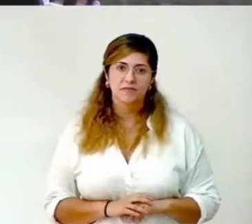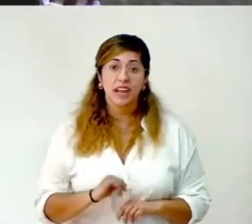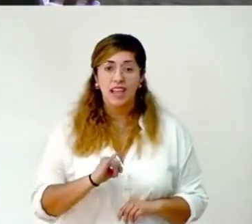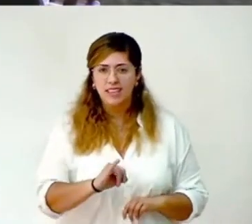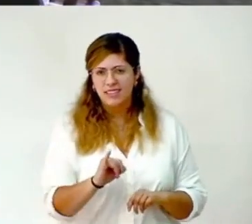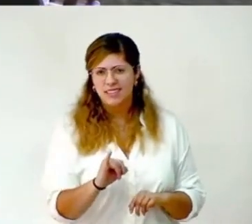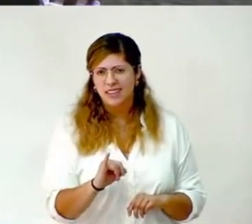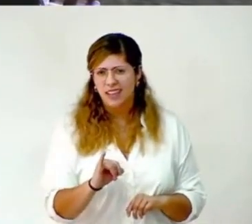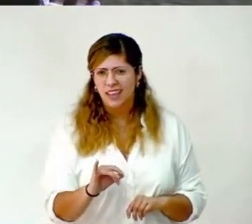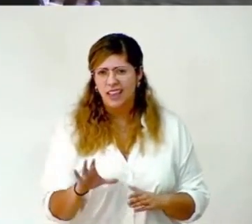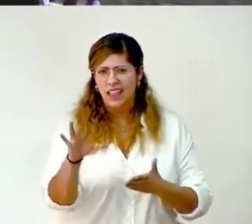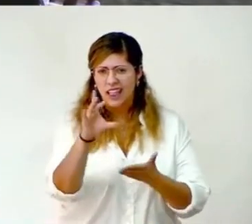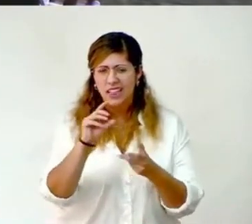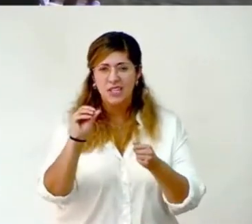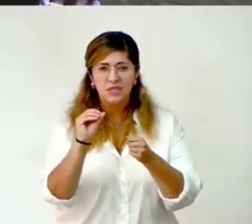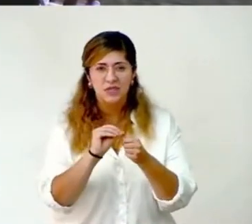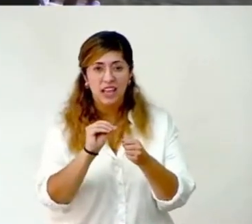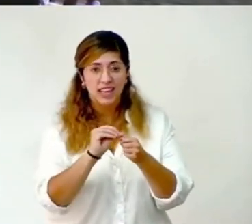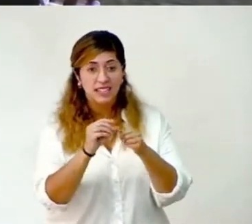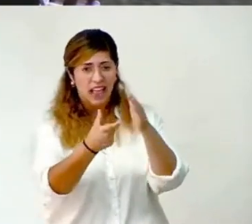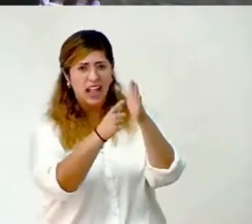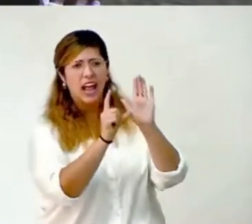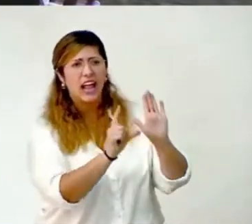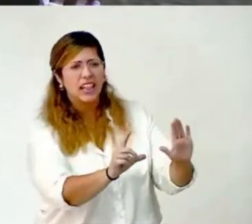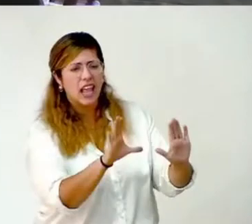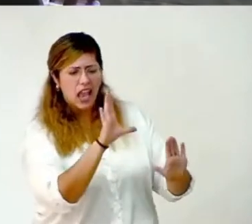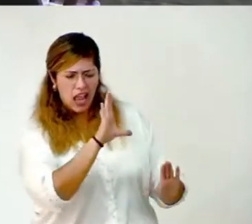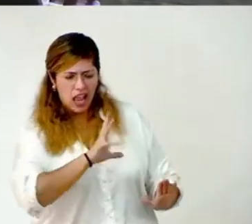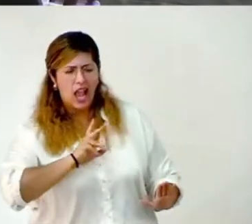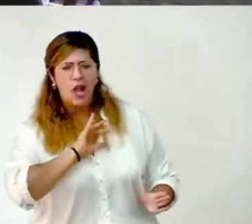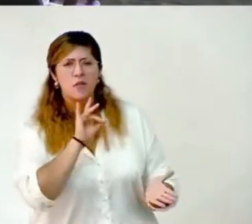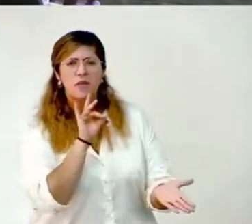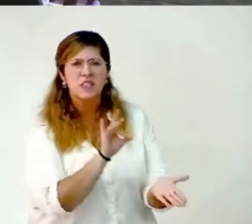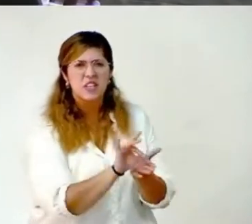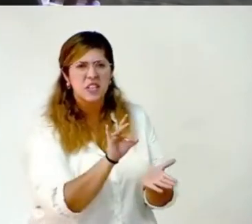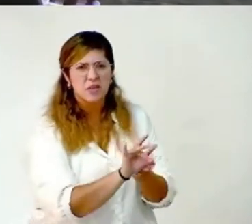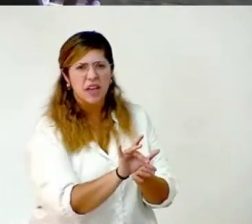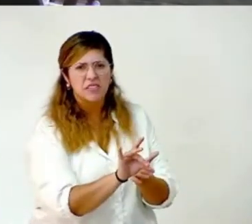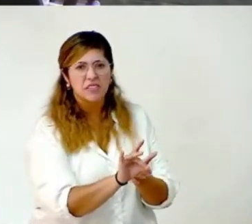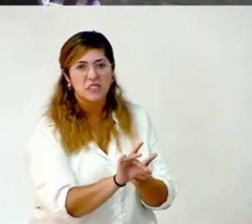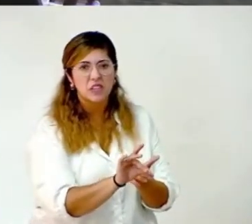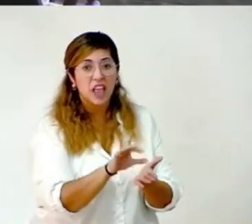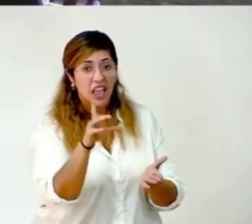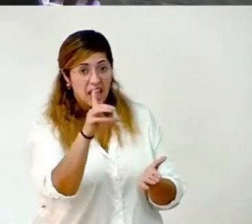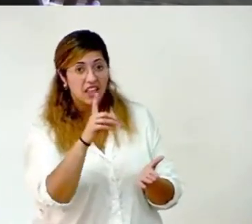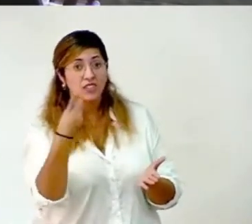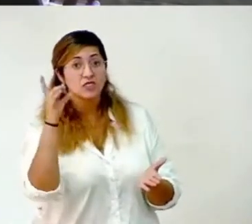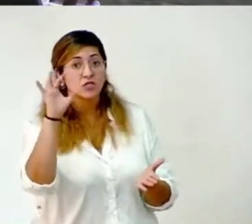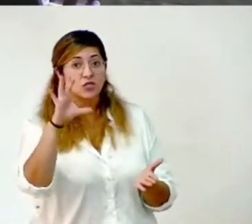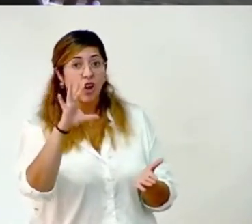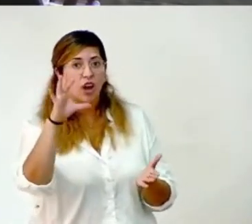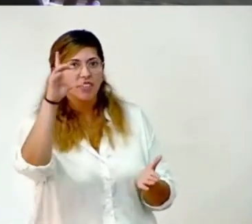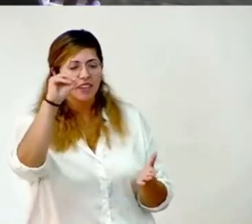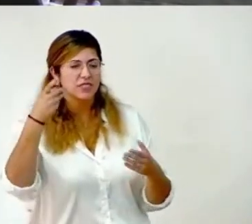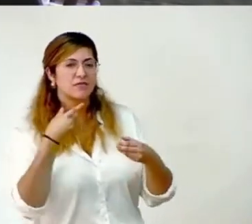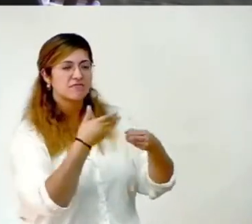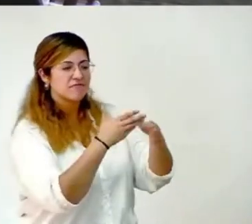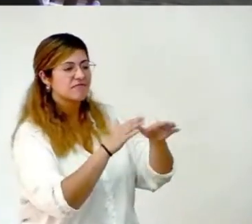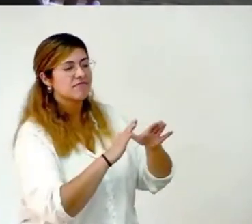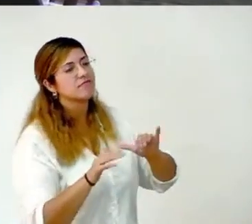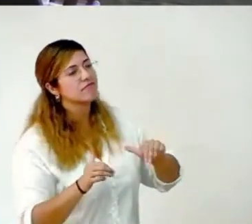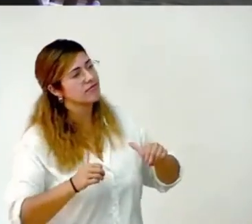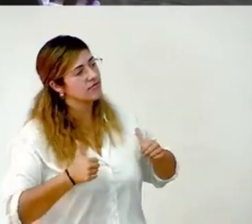fizesse o contrário, dar um mandamento: ame os inimigos, e isso fosse impossível, Ele seria um Deus